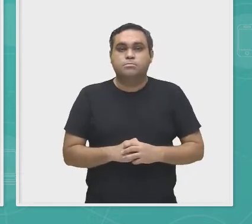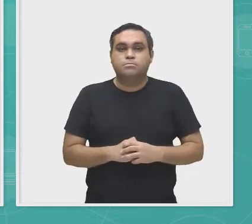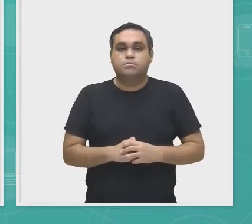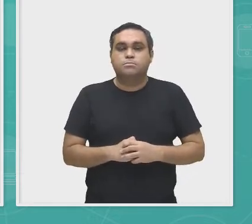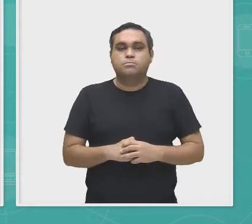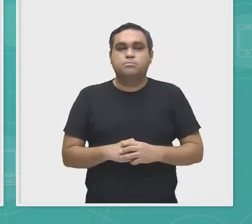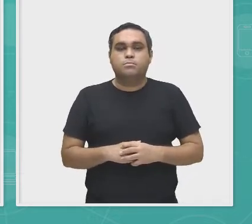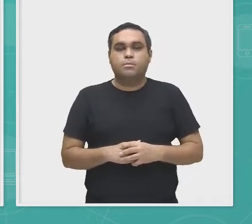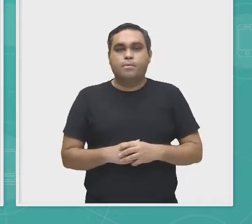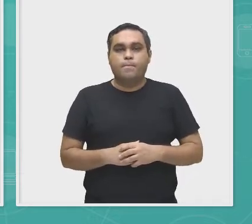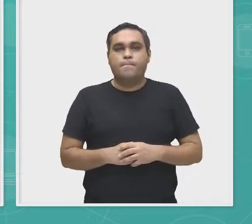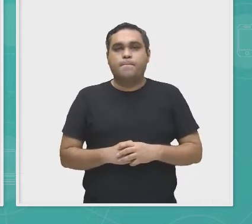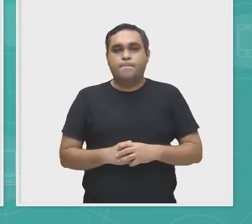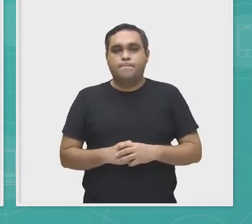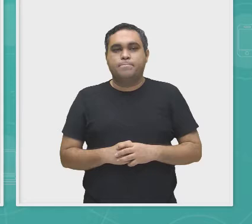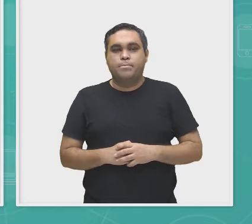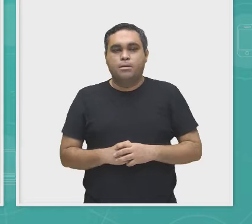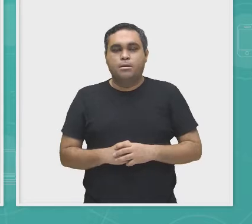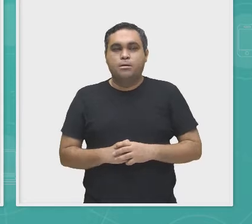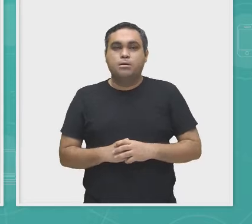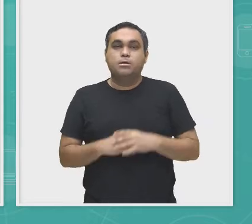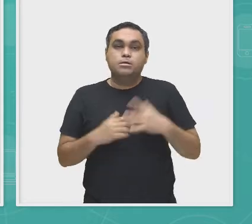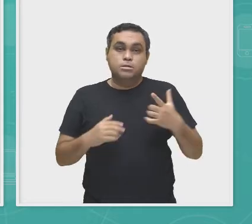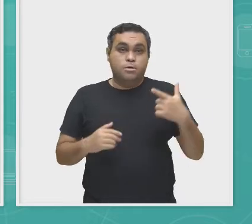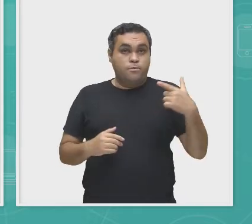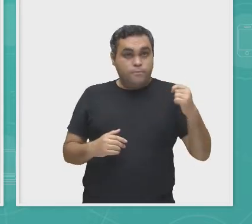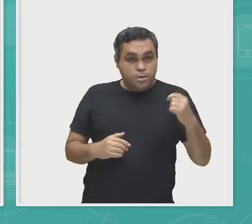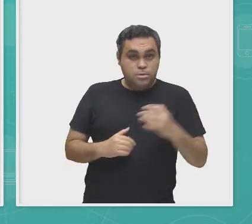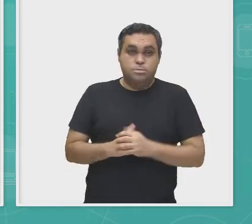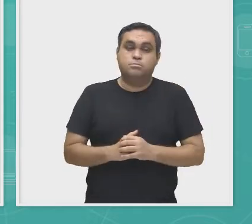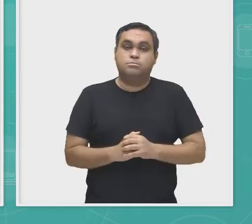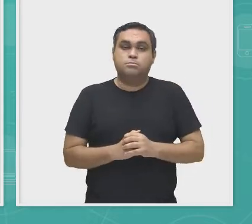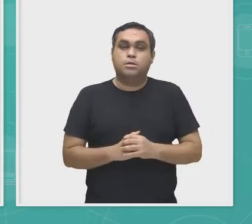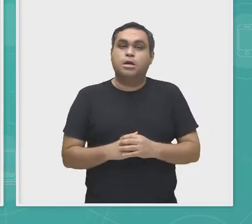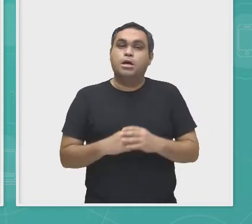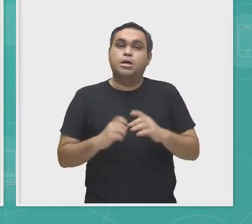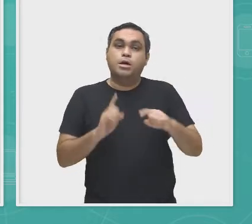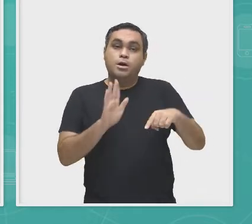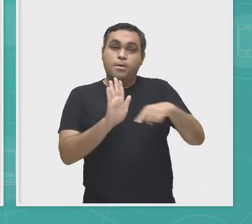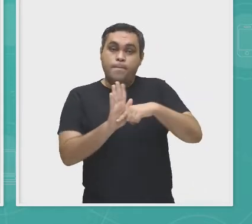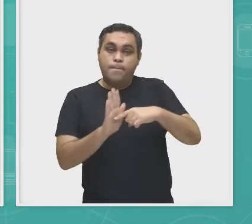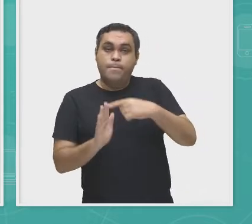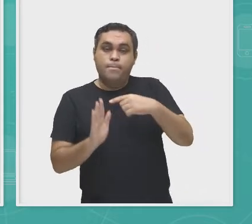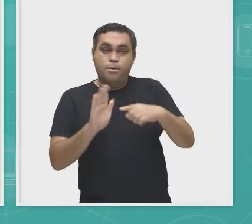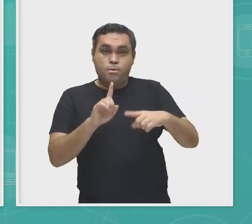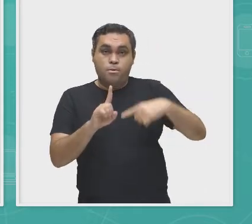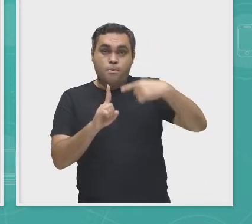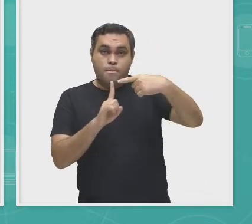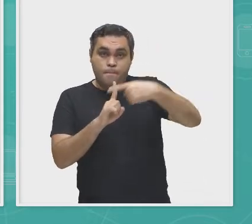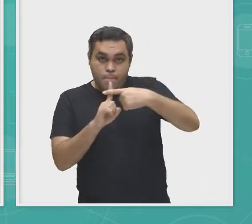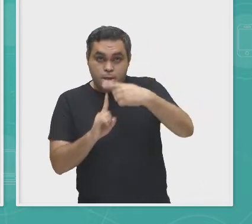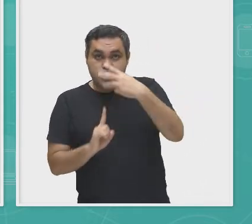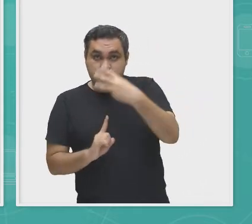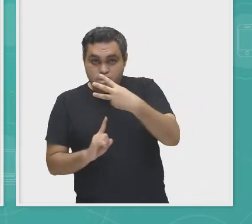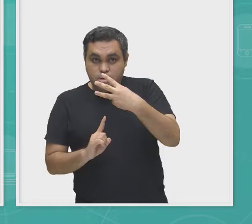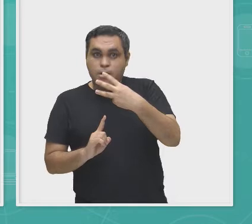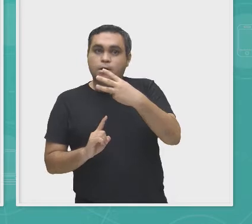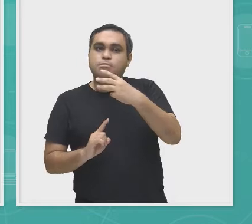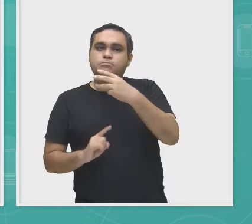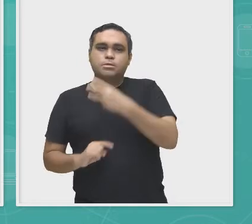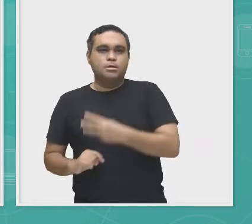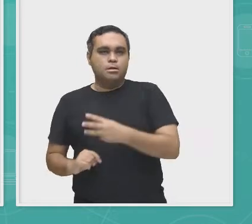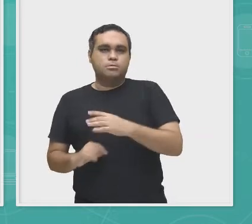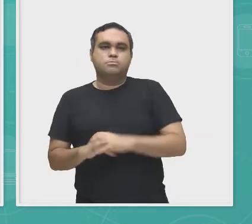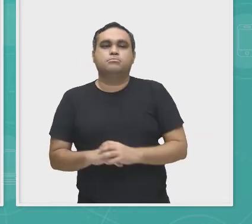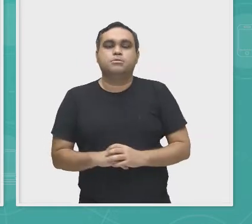negativo ou não. Então, o módulo de menos 20 é 20 e o módulo de mais 3 é 3. Observando por esse prisma, qual